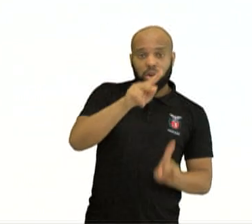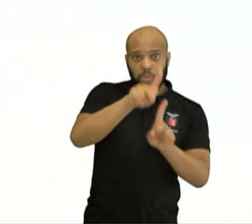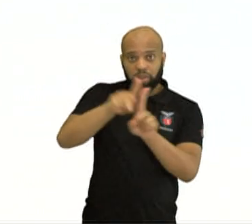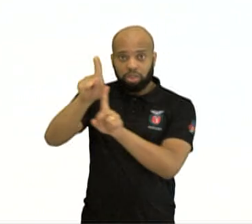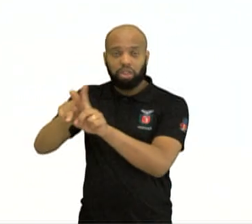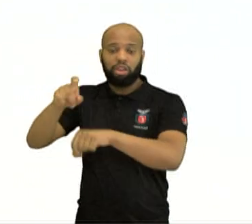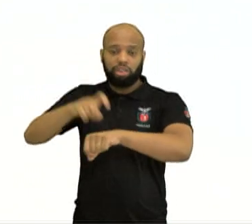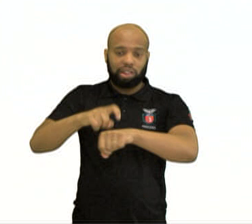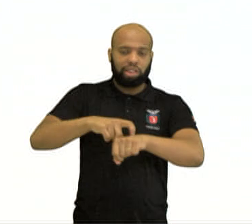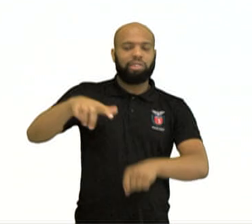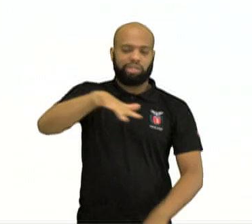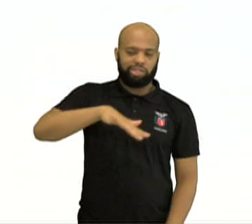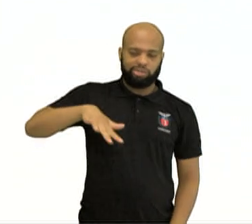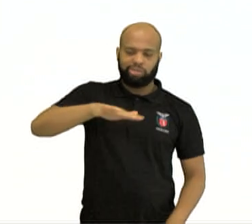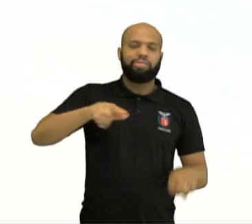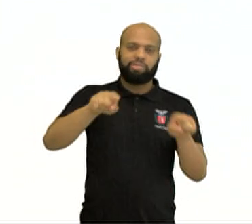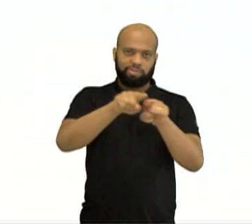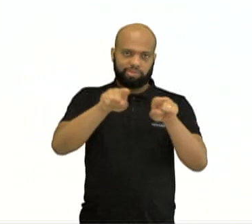tempo e espaço.